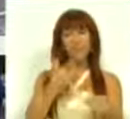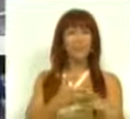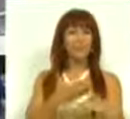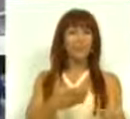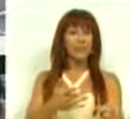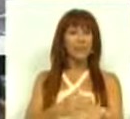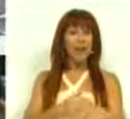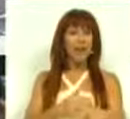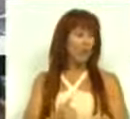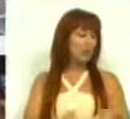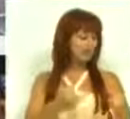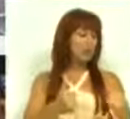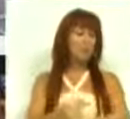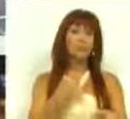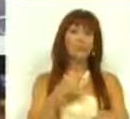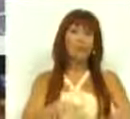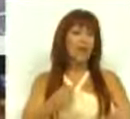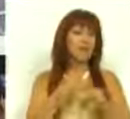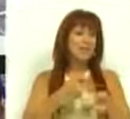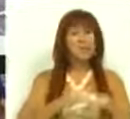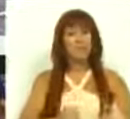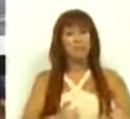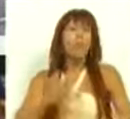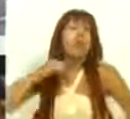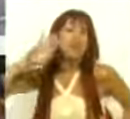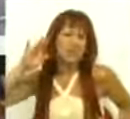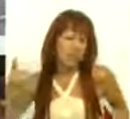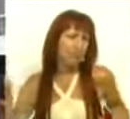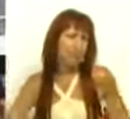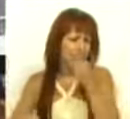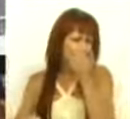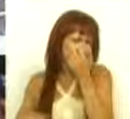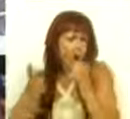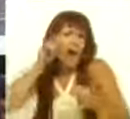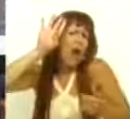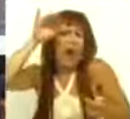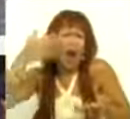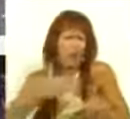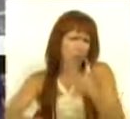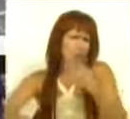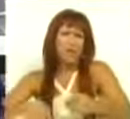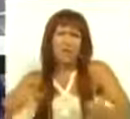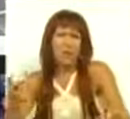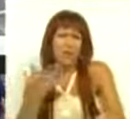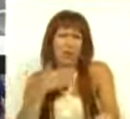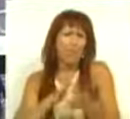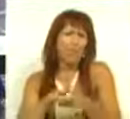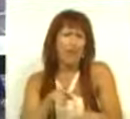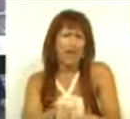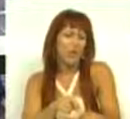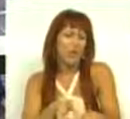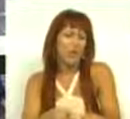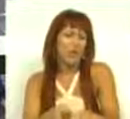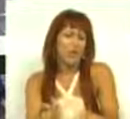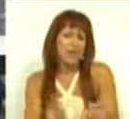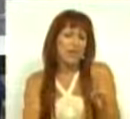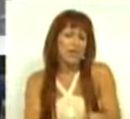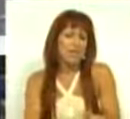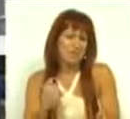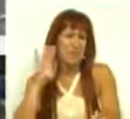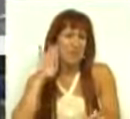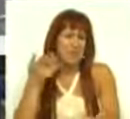à fase de inquérito. Bom, mas nós sabemos também quem são os advogados que utilizam esses